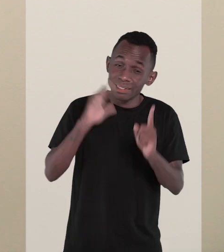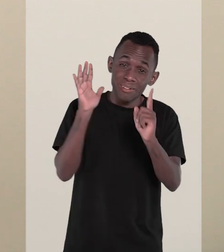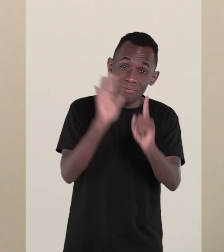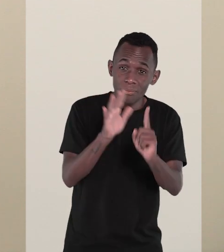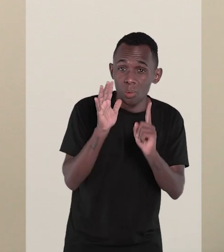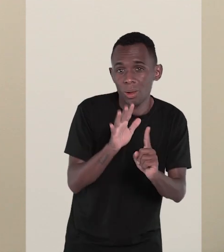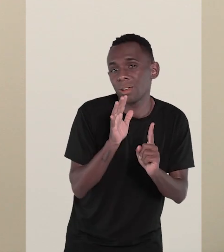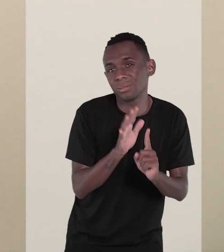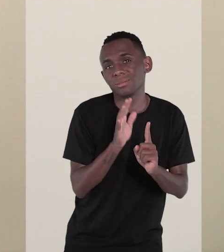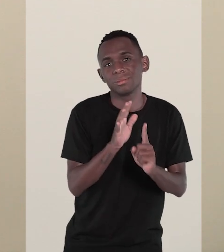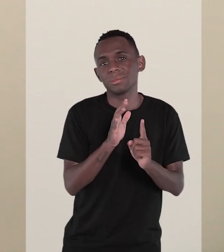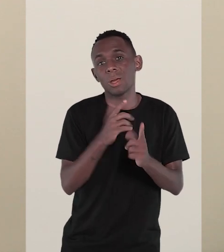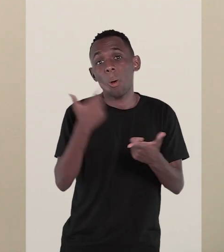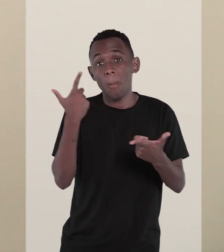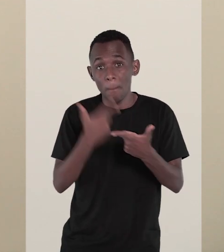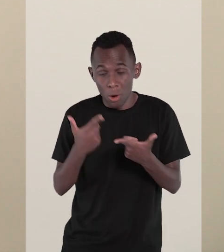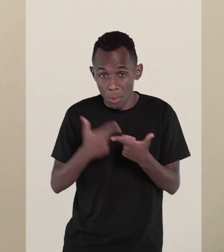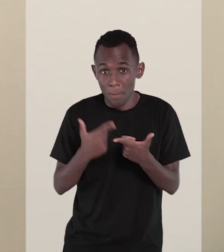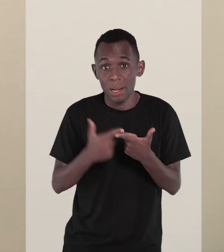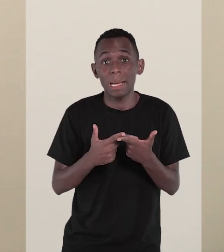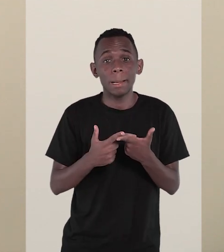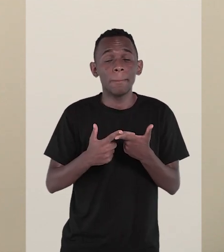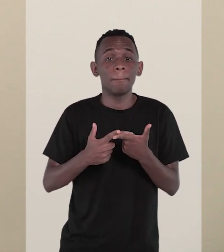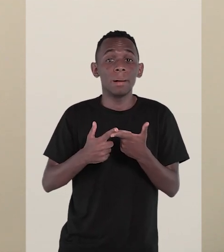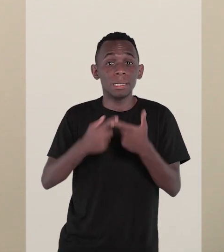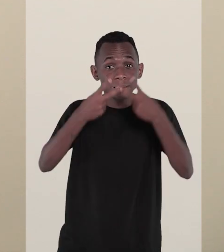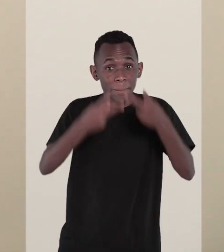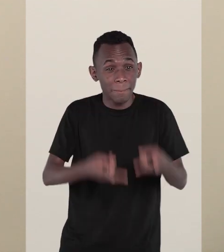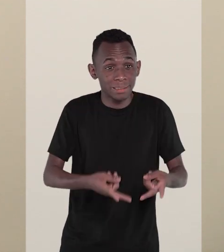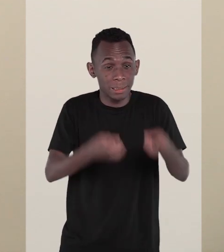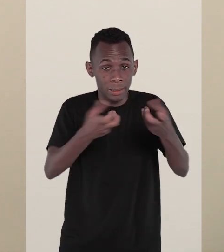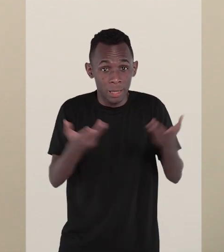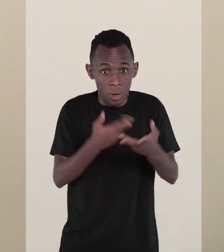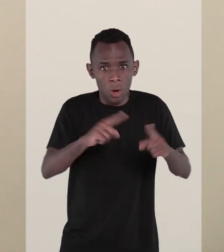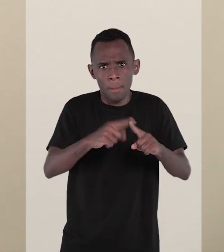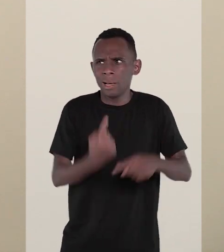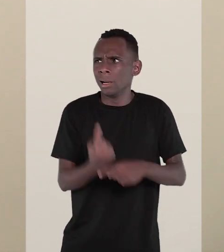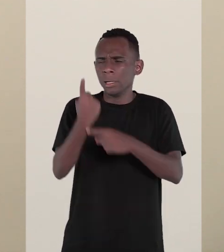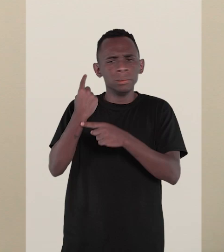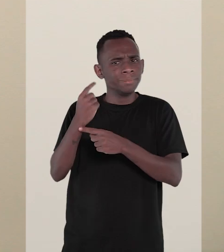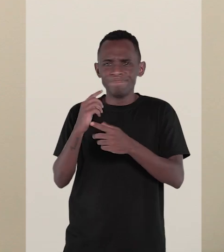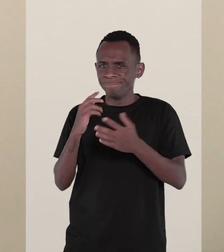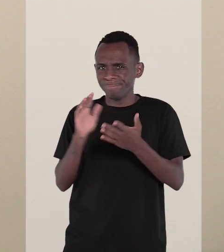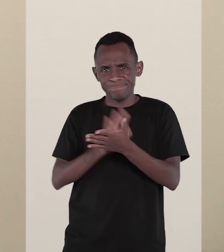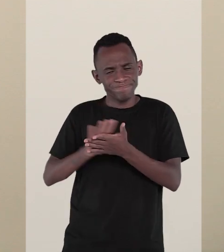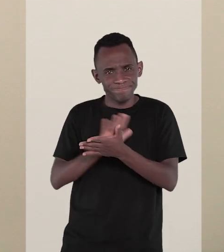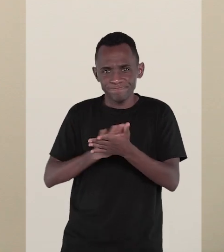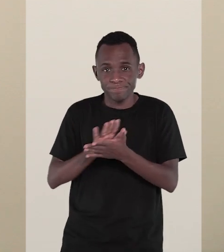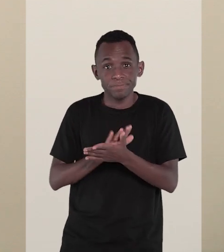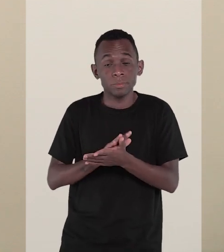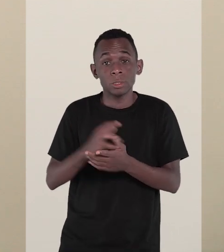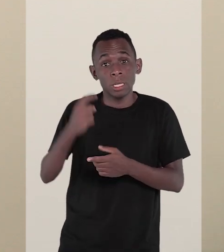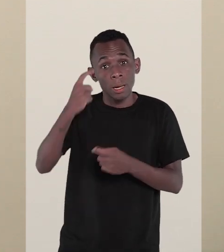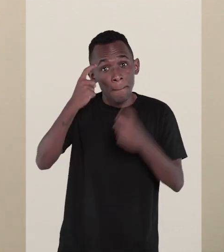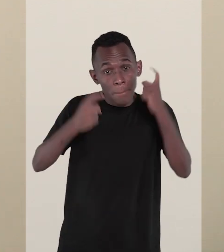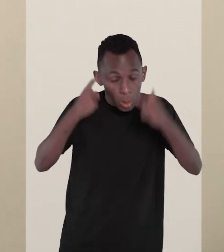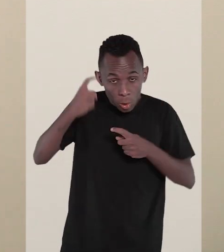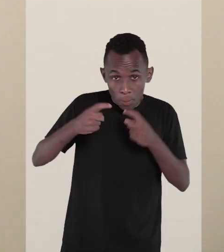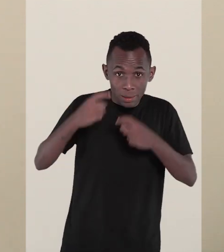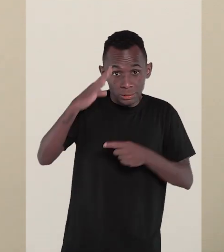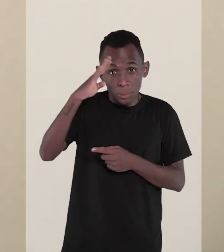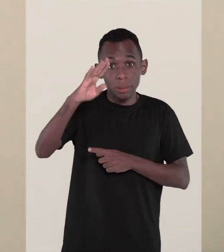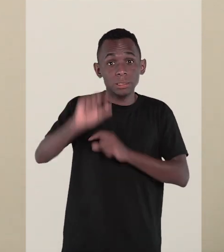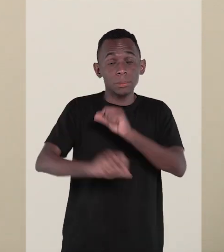né? E a sombra que o problema é que a gente está vendo essa sombra, a gente não estava vendo. O que mais me preocupa, e me preocupou desde o começo